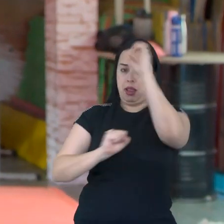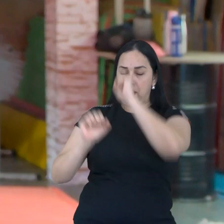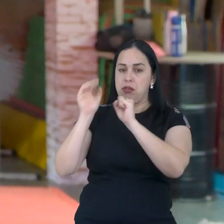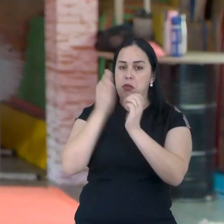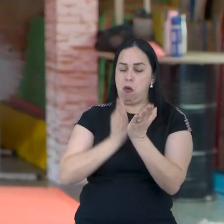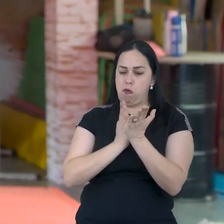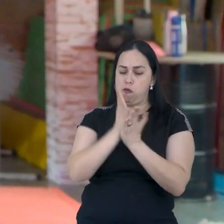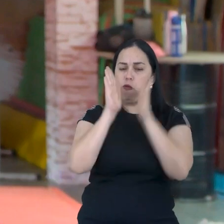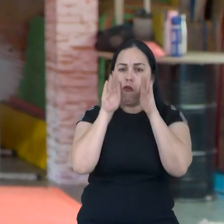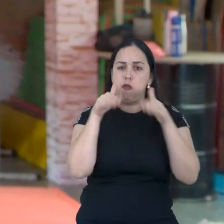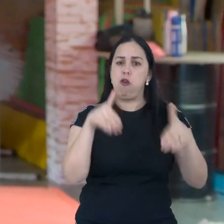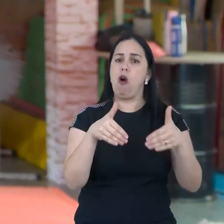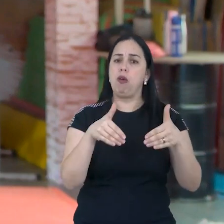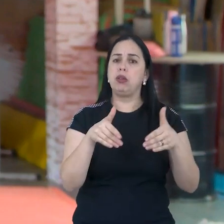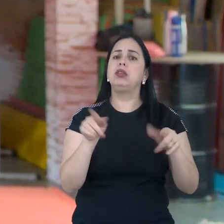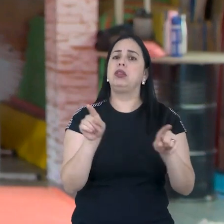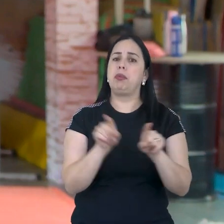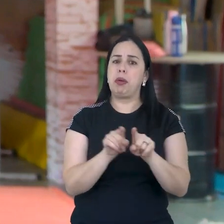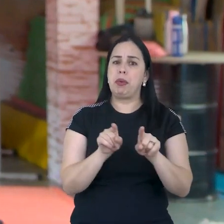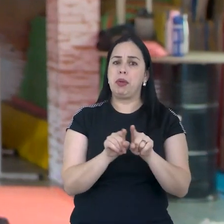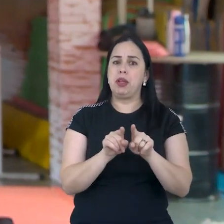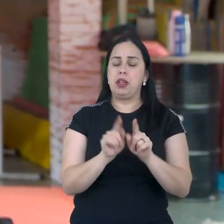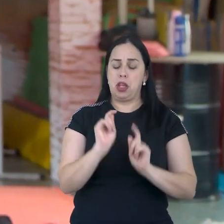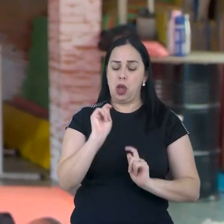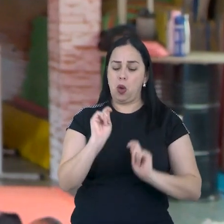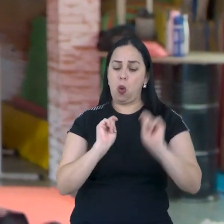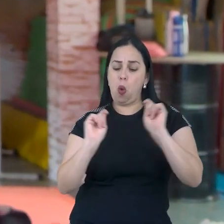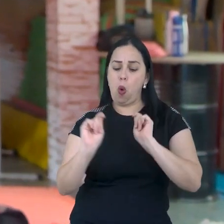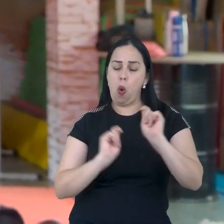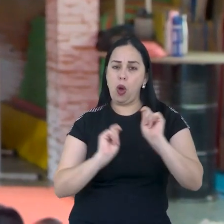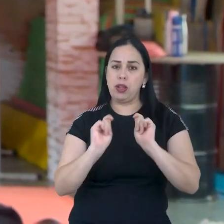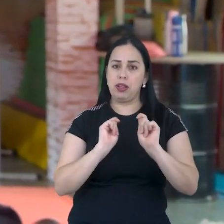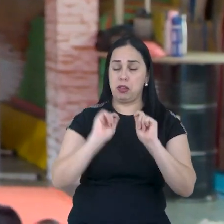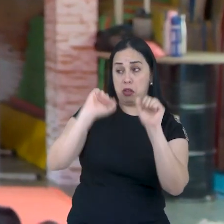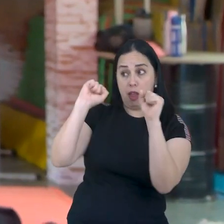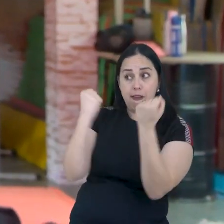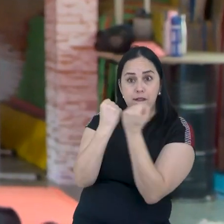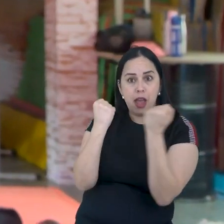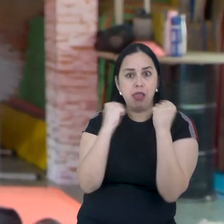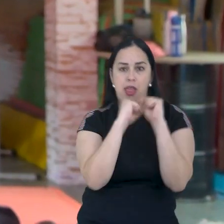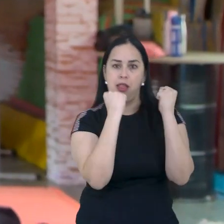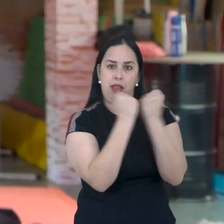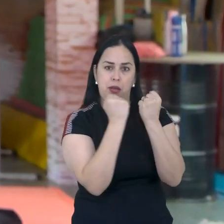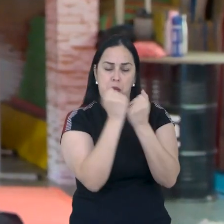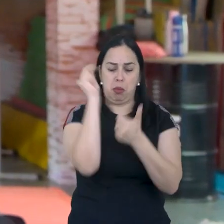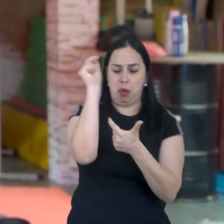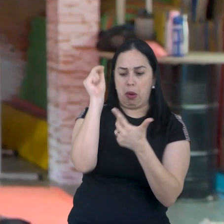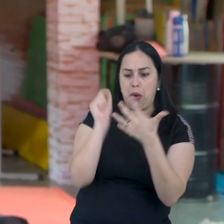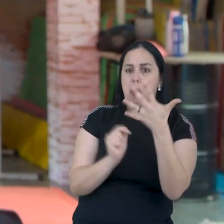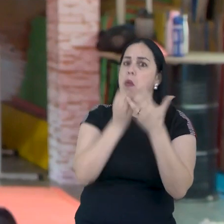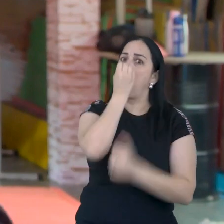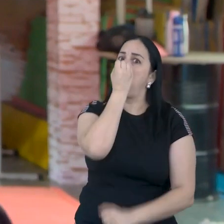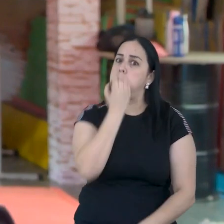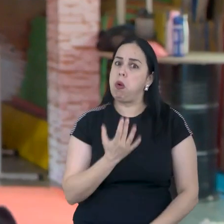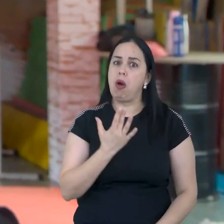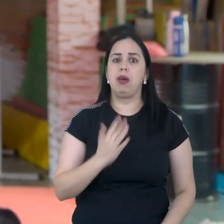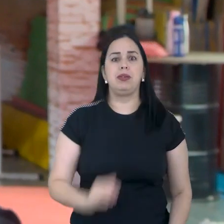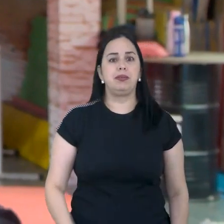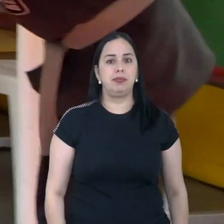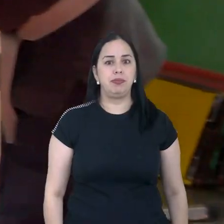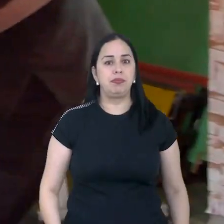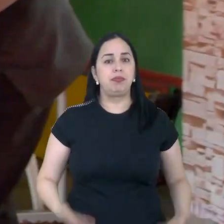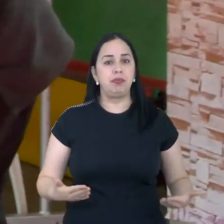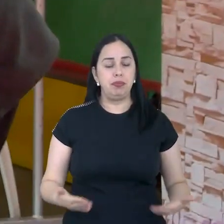arte marcial e o autocontrole, autodefesa. São inúmeros os benefícios da arte na vida dos